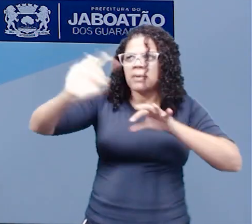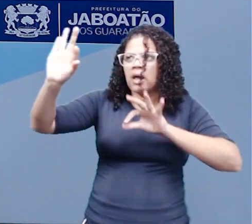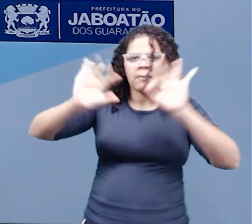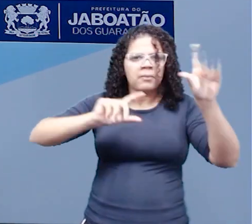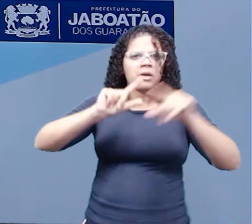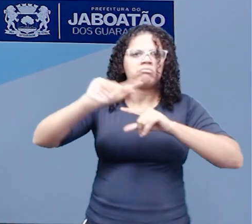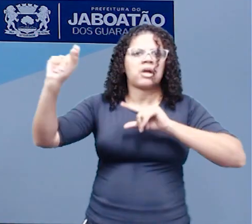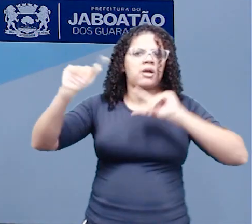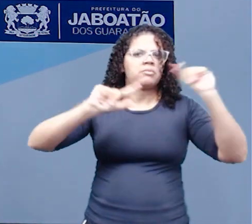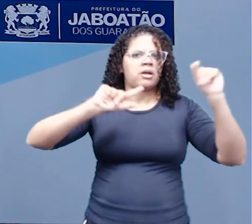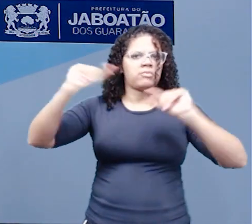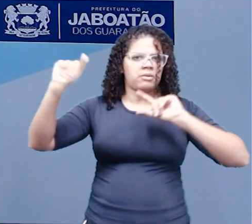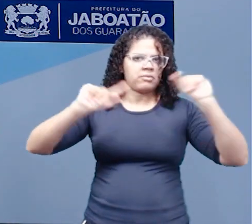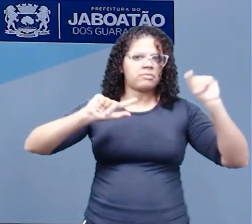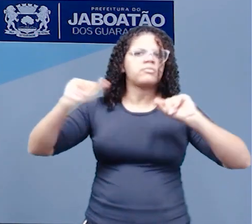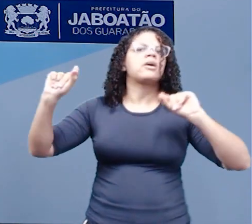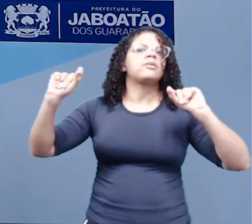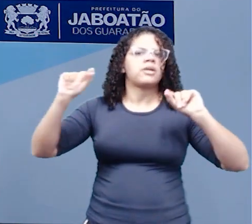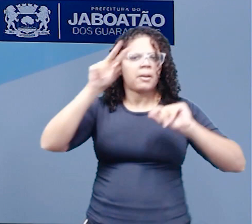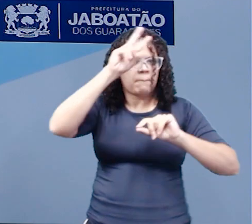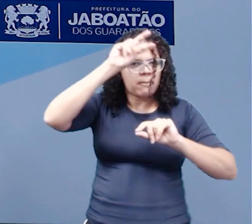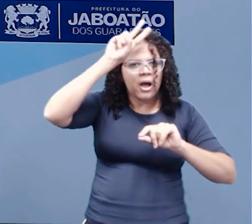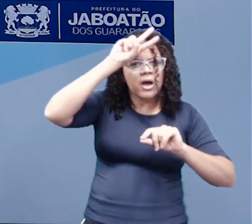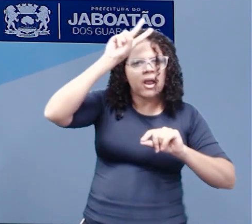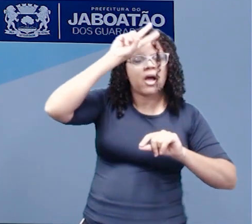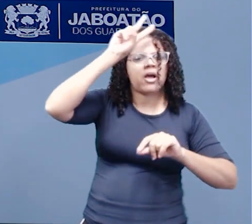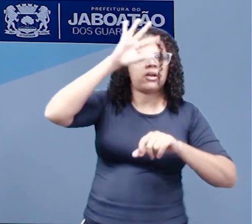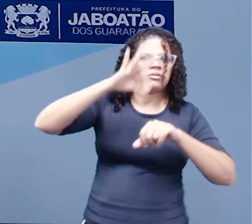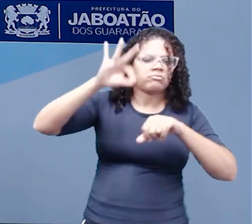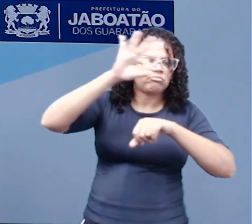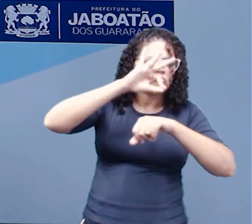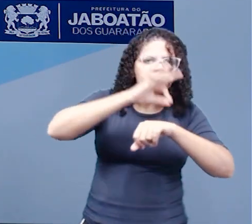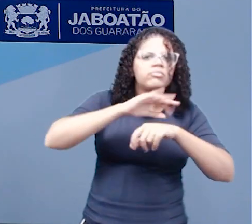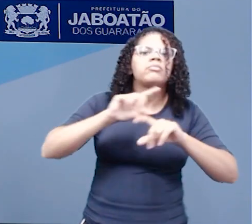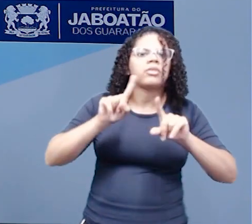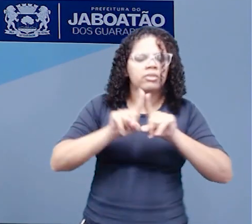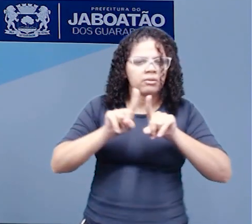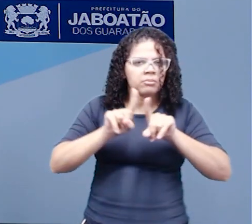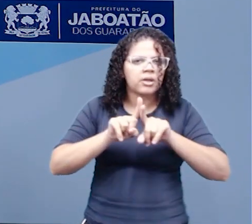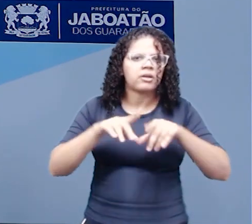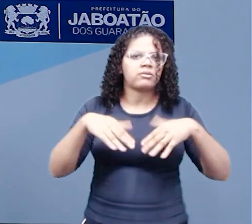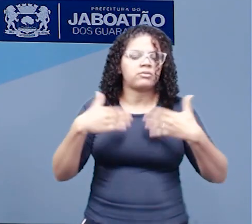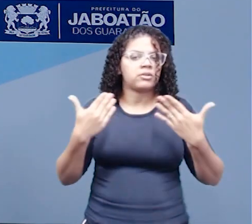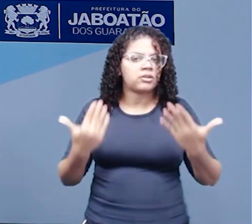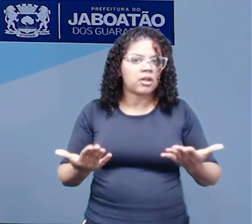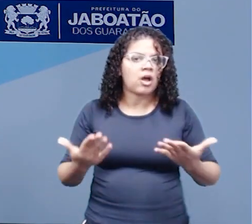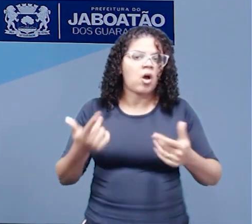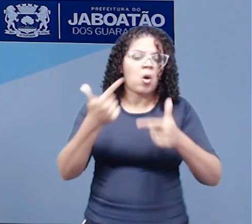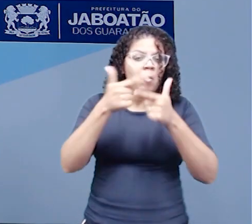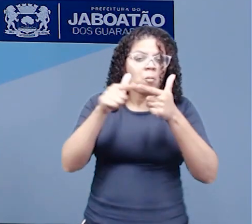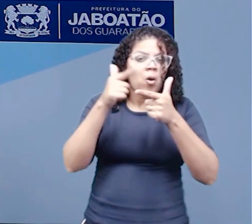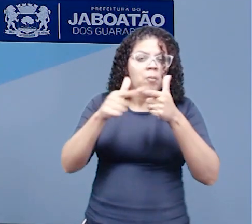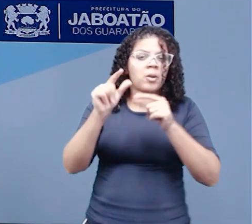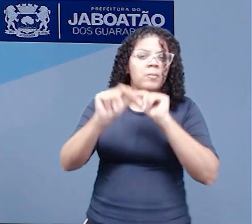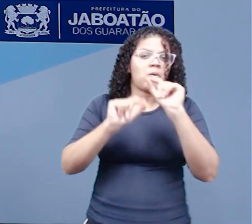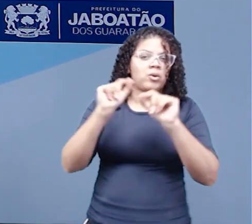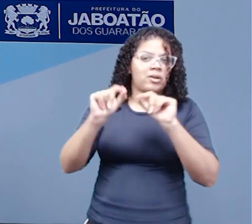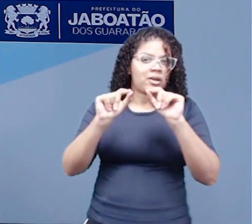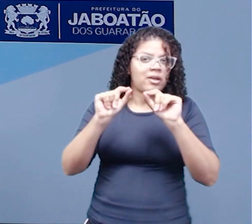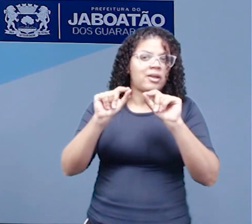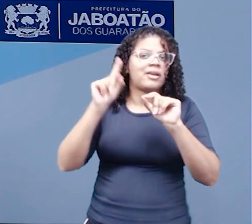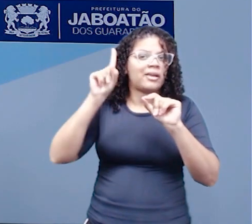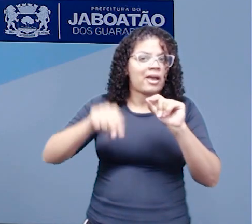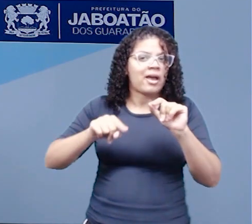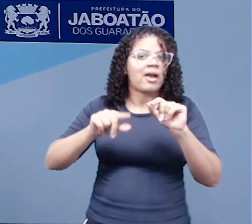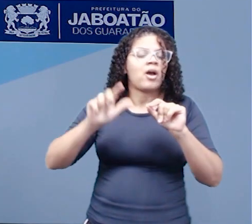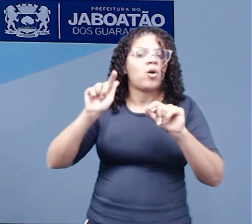principalmente baratas e traças, para eles não entrarem no armário. Só que existe um problema também. A naftalina é um gás tóxico,